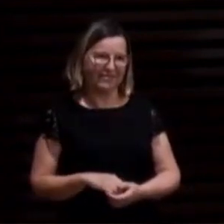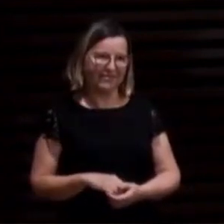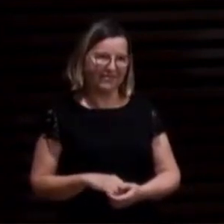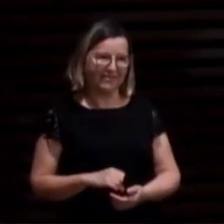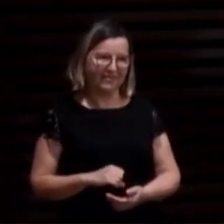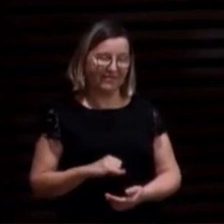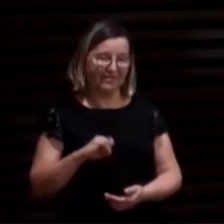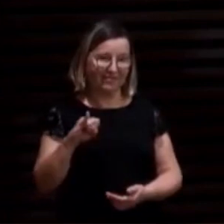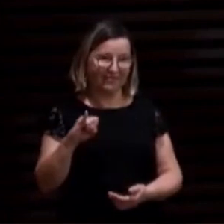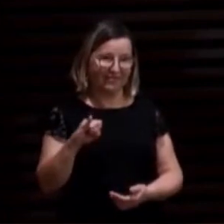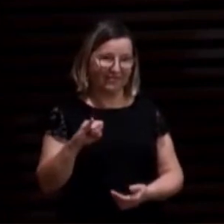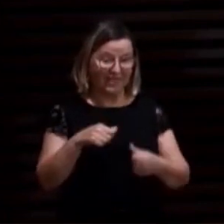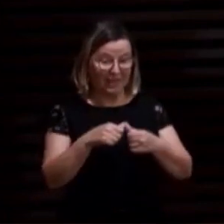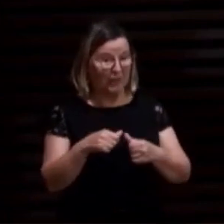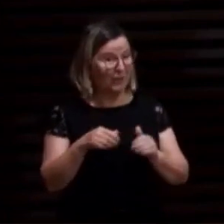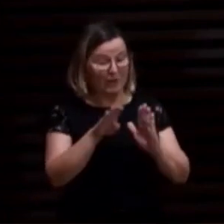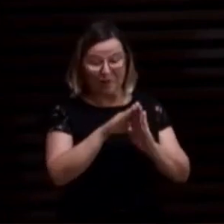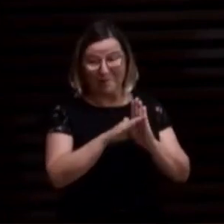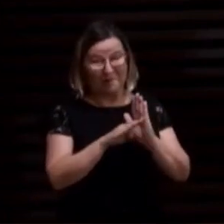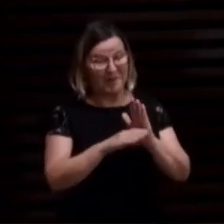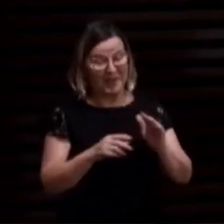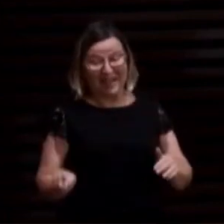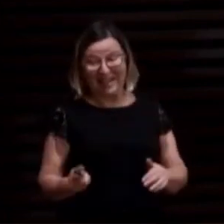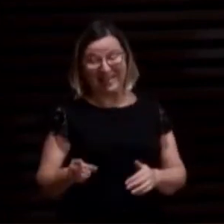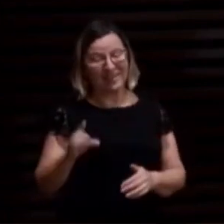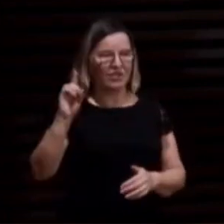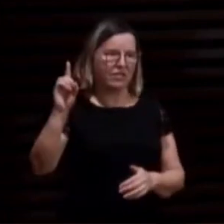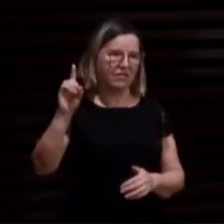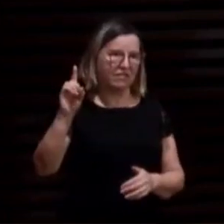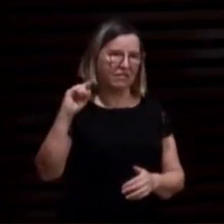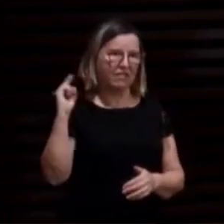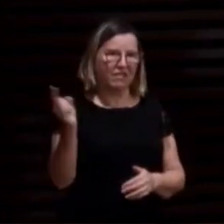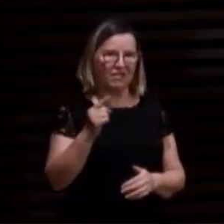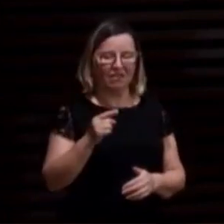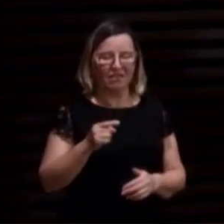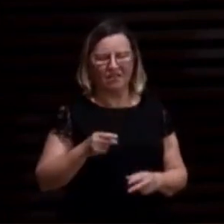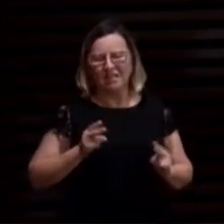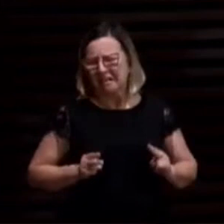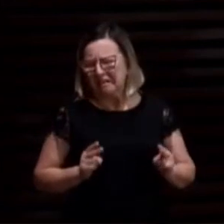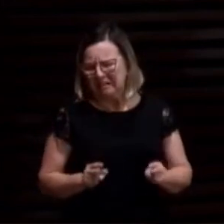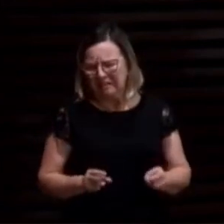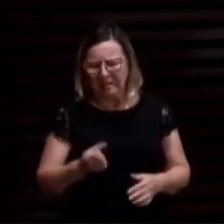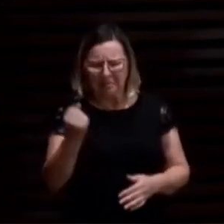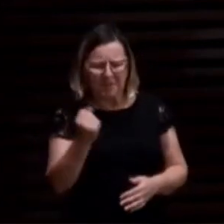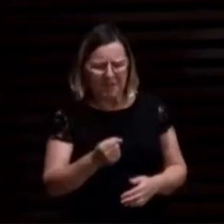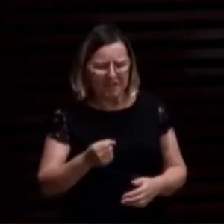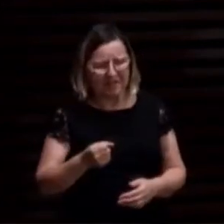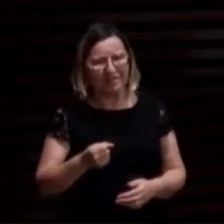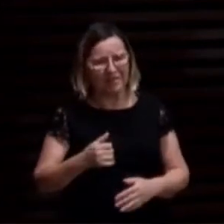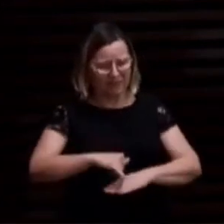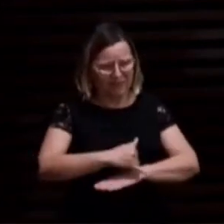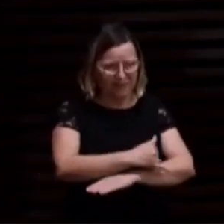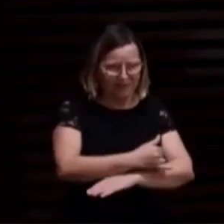isso não fosse o plano eterno de Deus, nós poderíamos continuar matando ovelhas e bodes, como no Velho